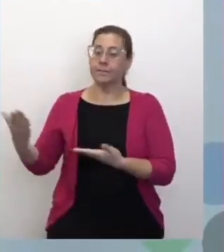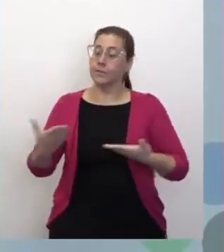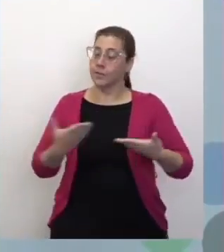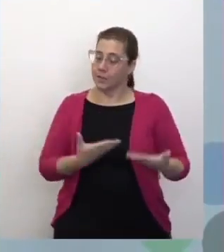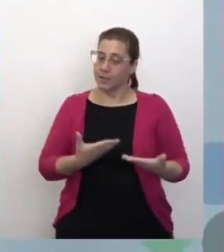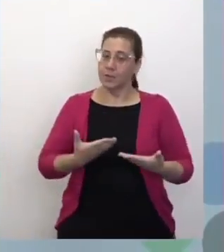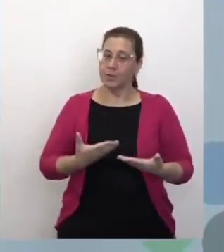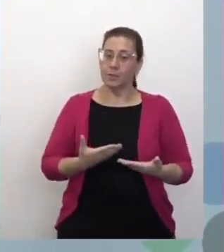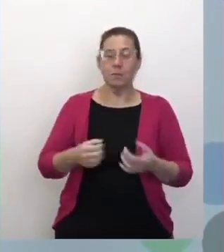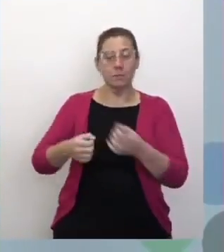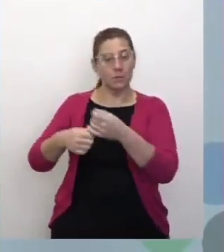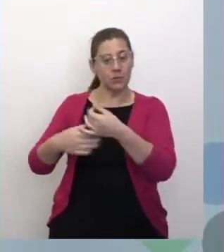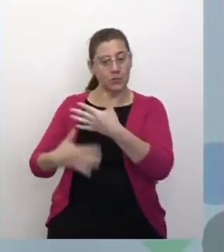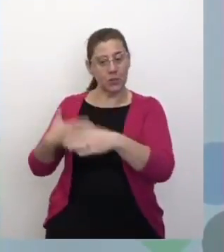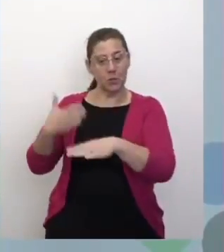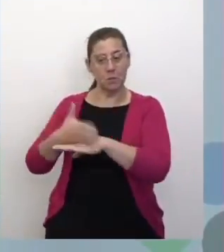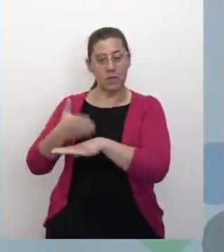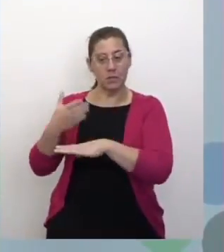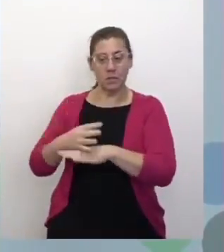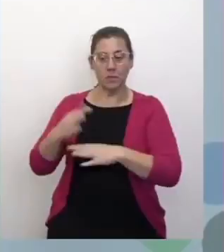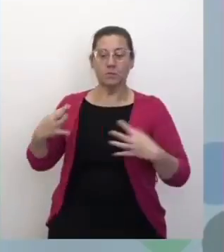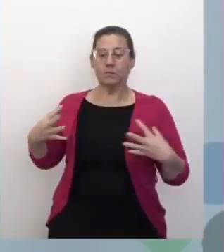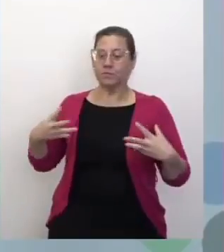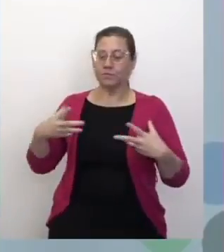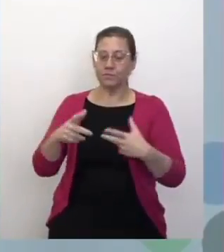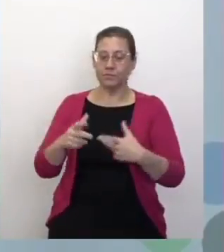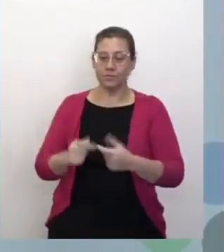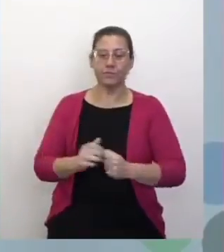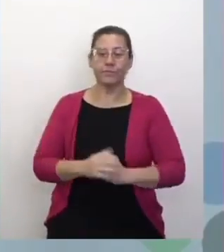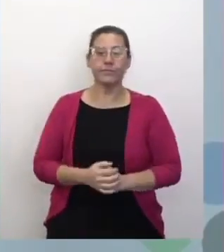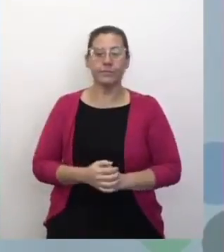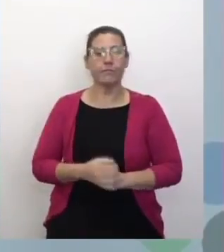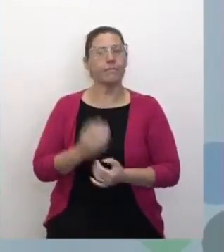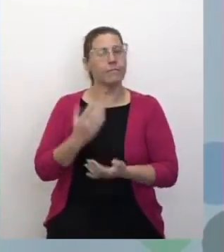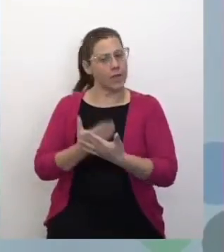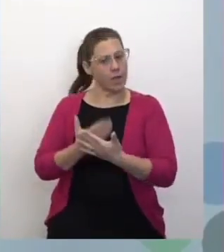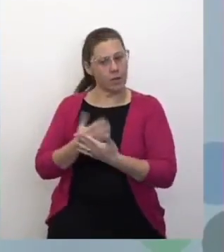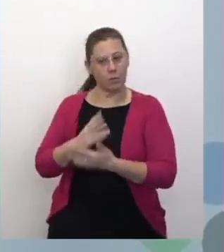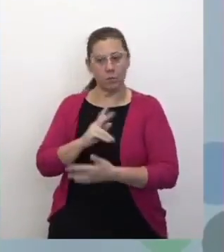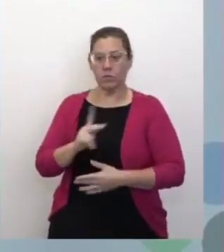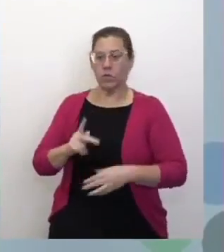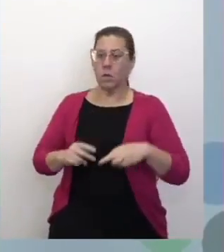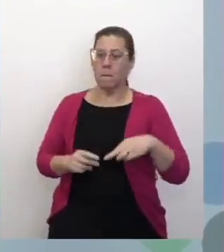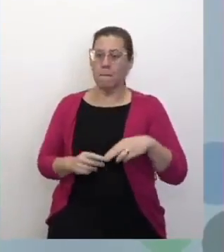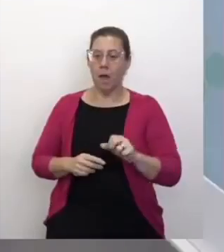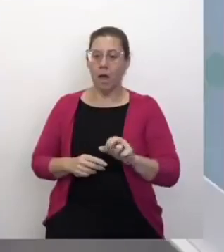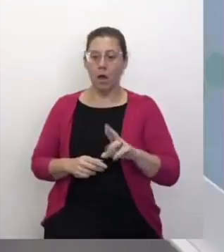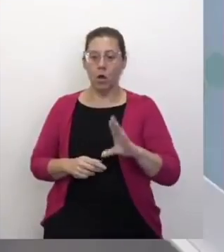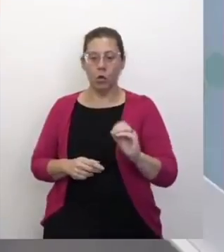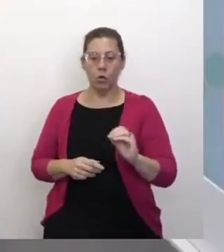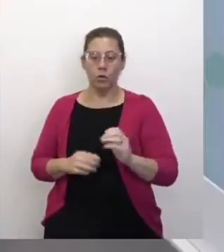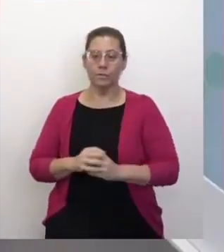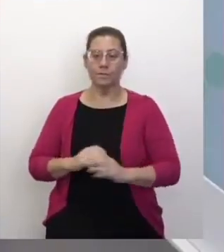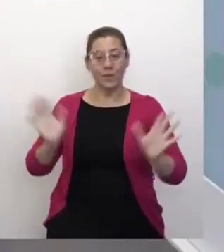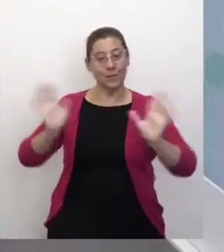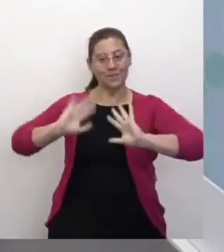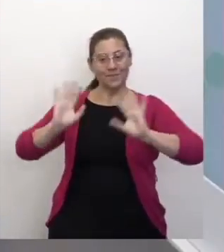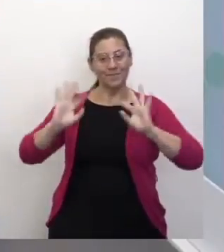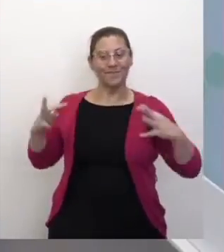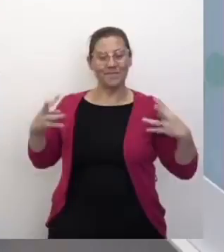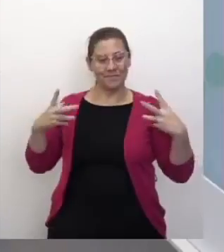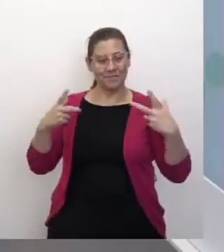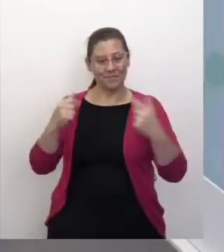vocês no chat, a participação de professores e alunos. E vamos de aula aí com o professor Mauro. Vamos lá? Olá,